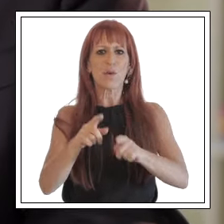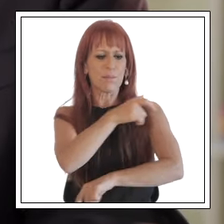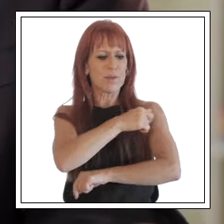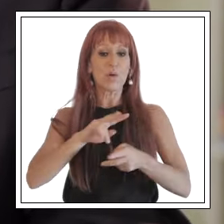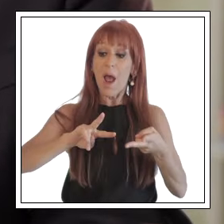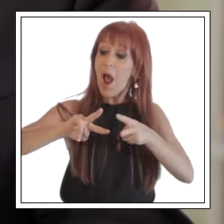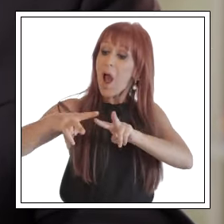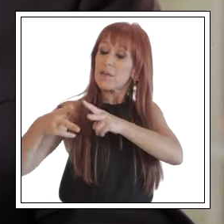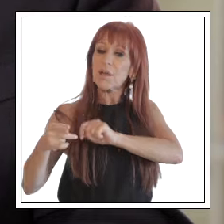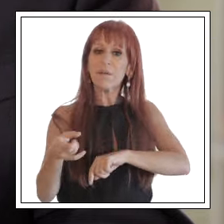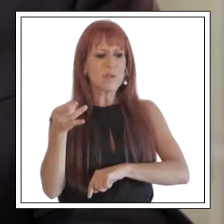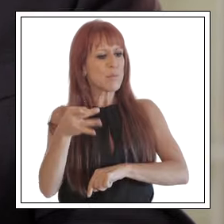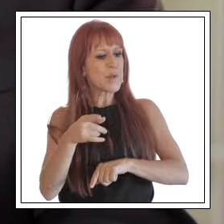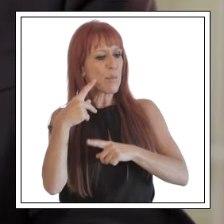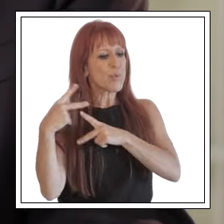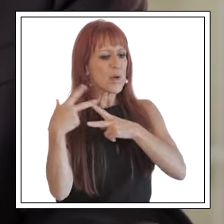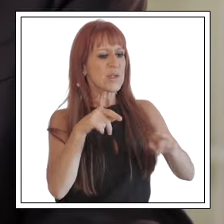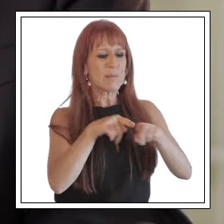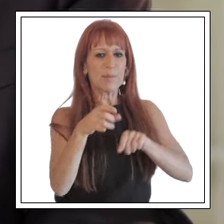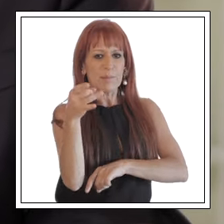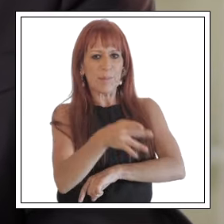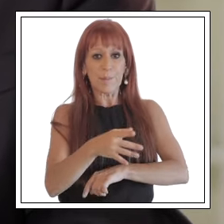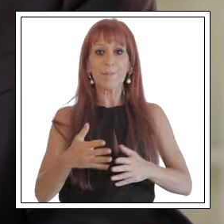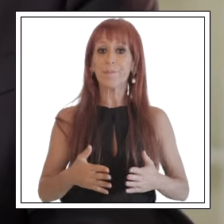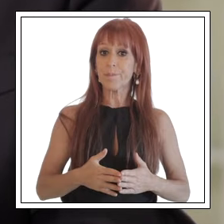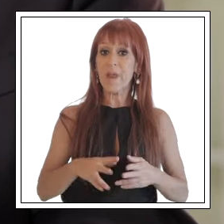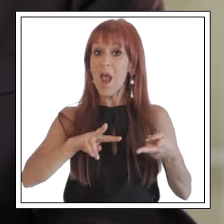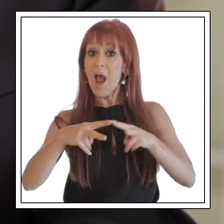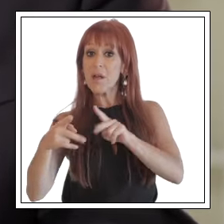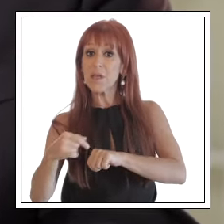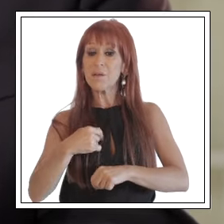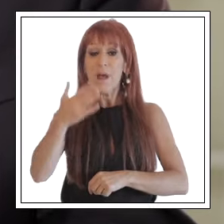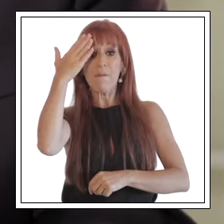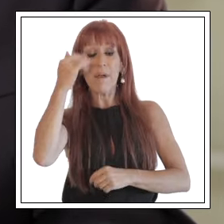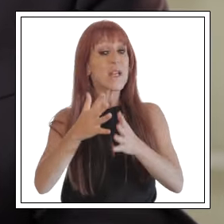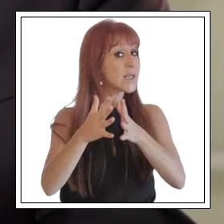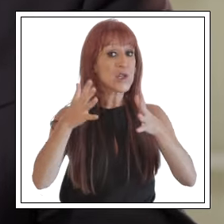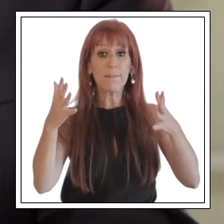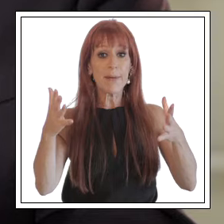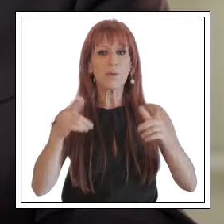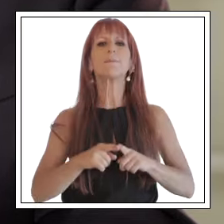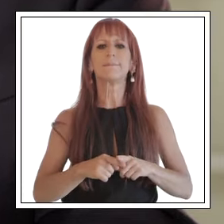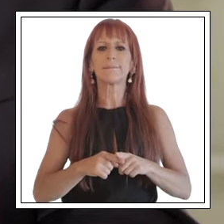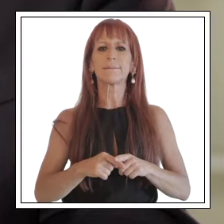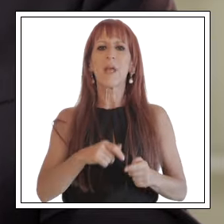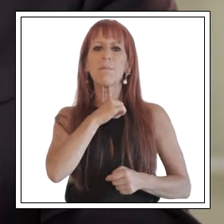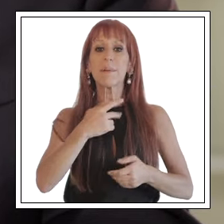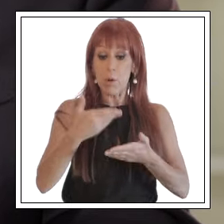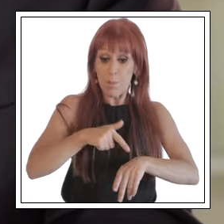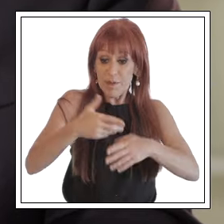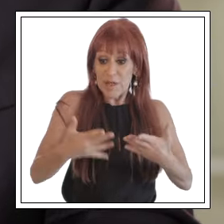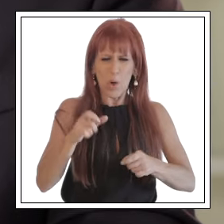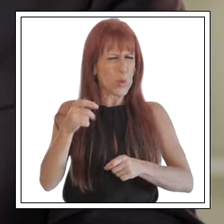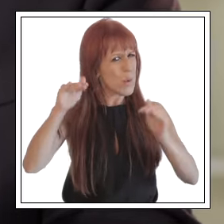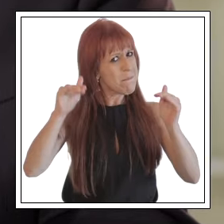estratégia representa uma alternativa à atual política de austeridade. Uma alternativa que prevê crescimento, que permite